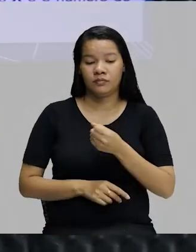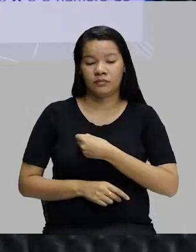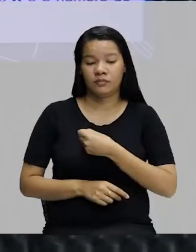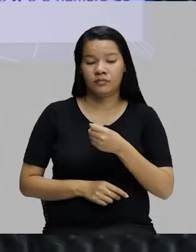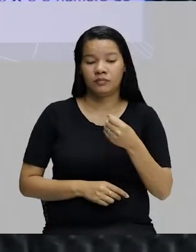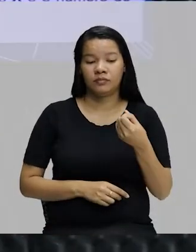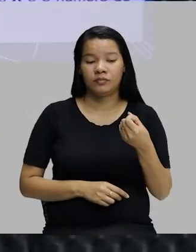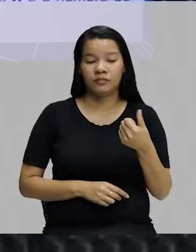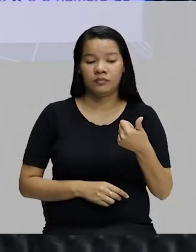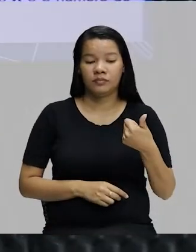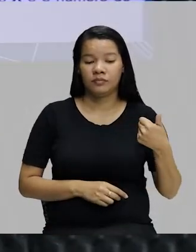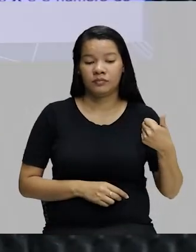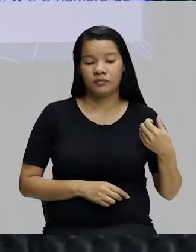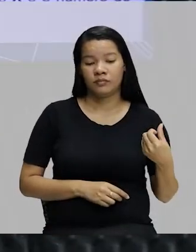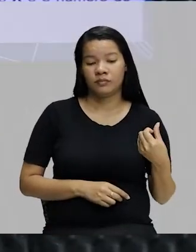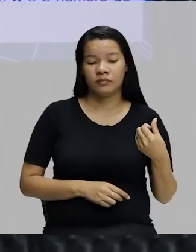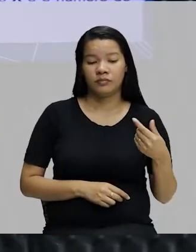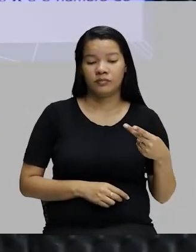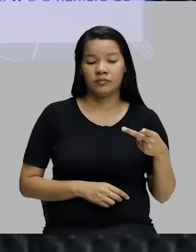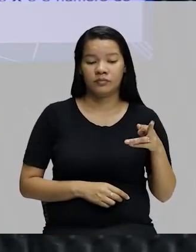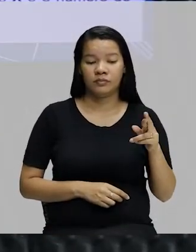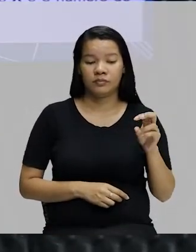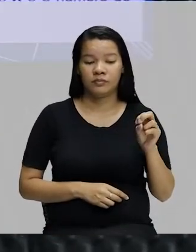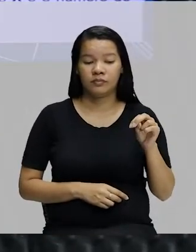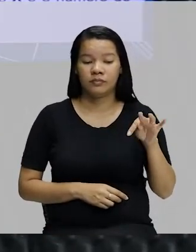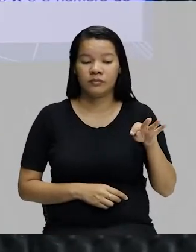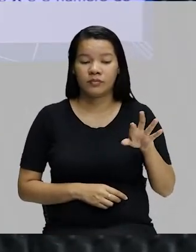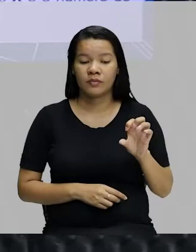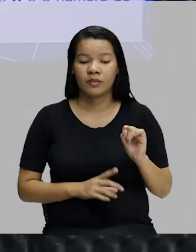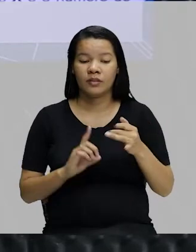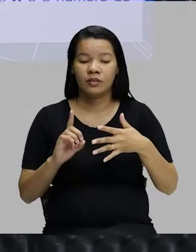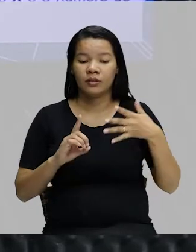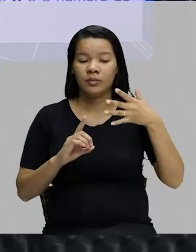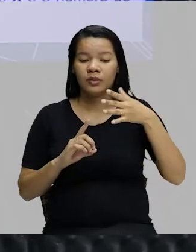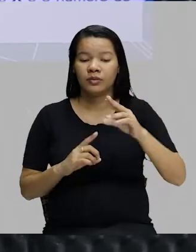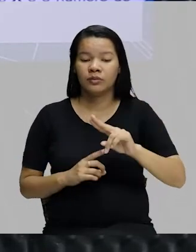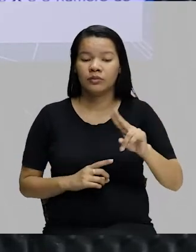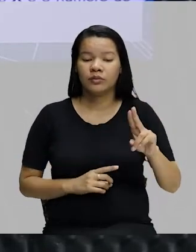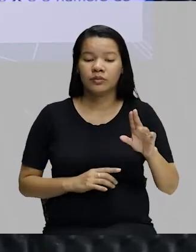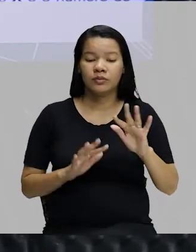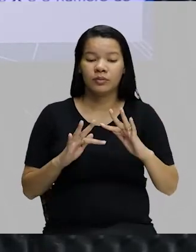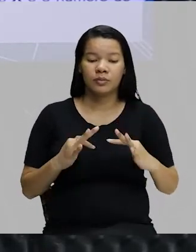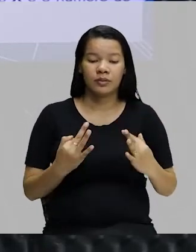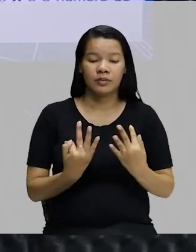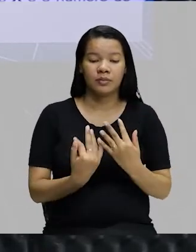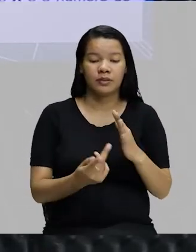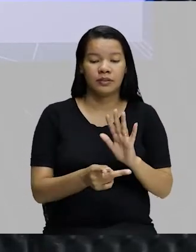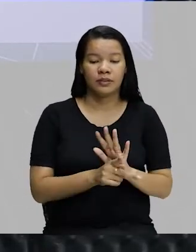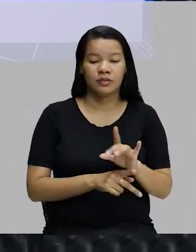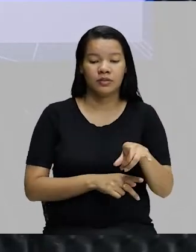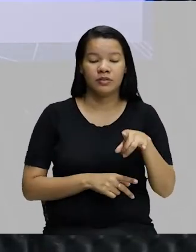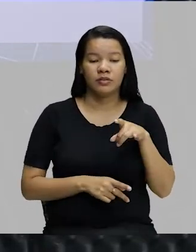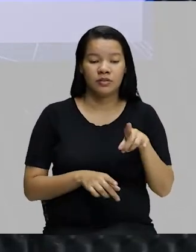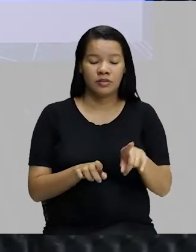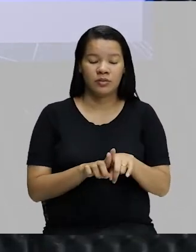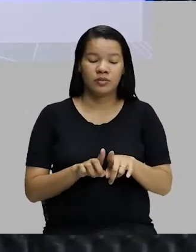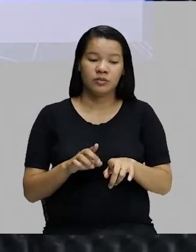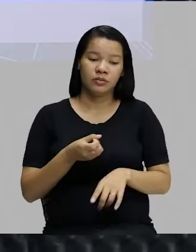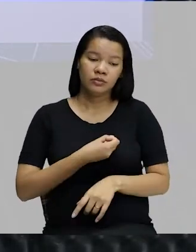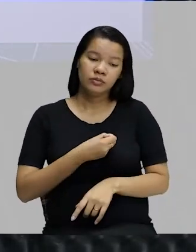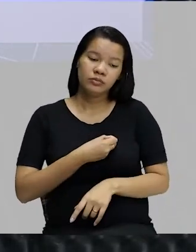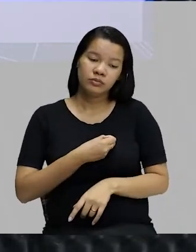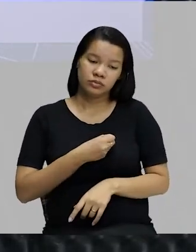prótons. Determine o nome da família a que pertence o X e o número de massa do